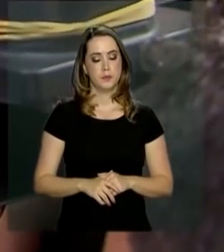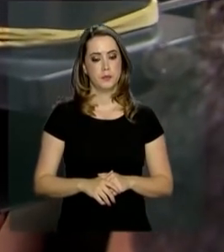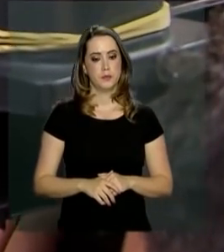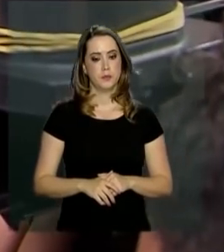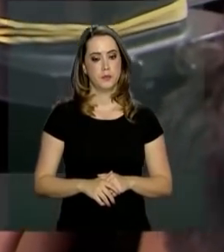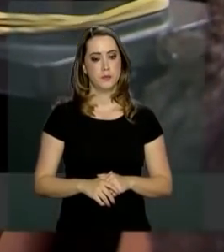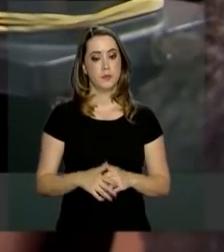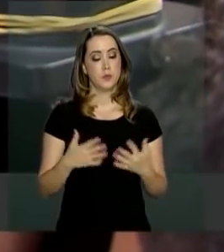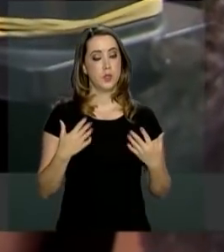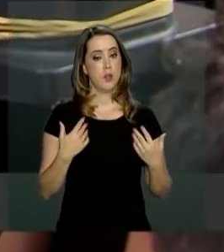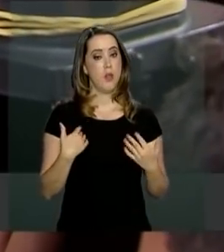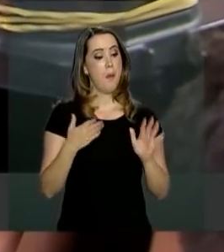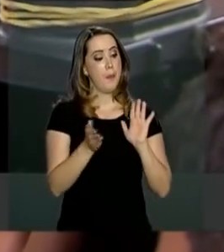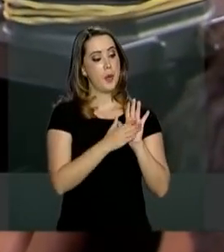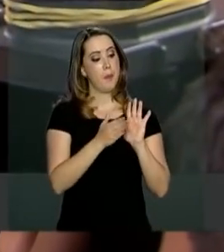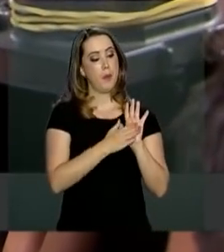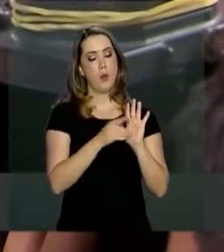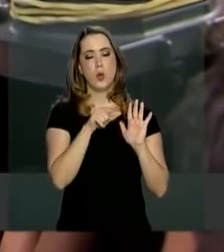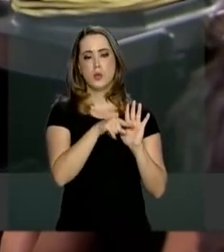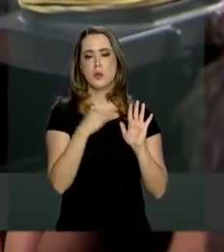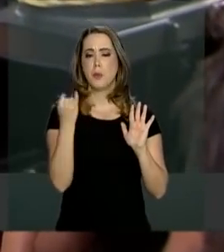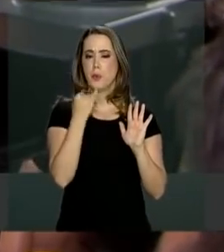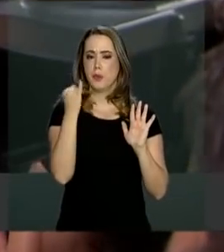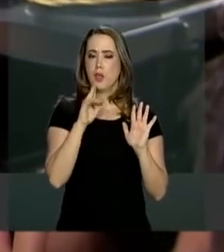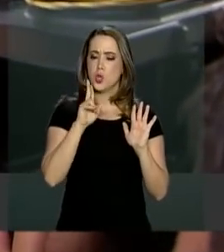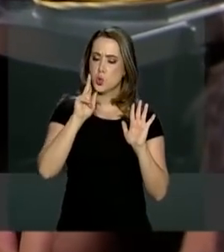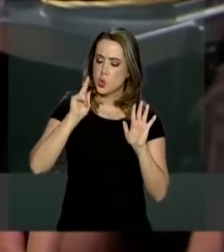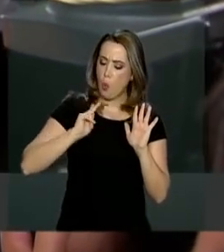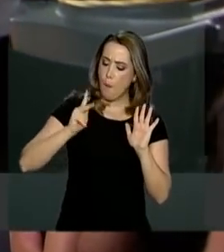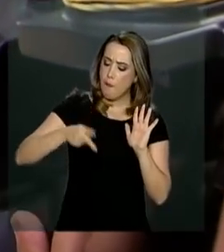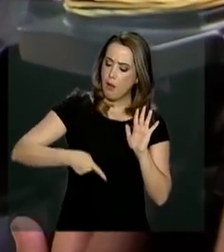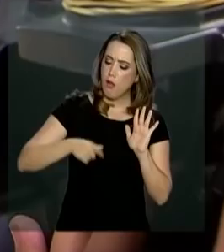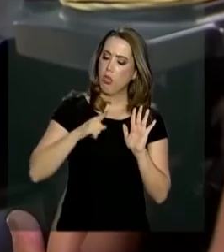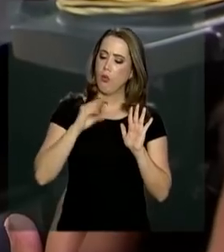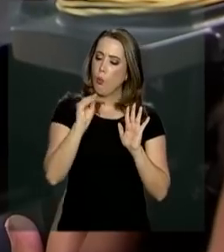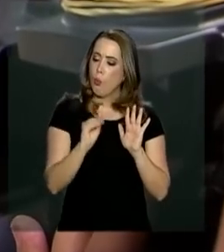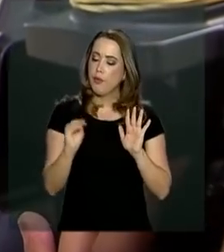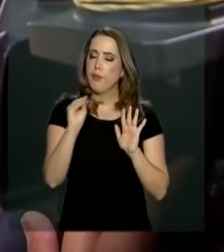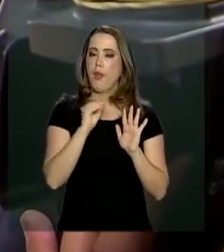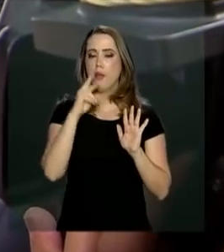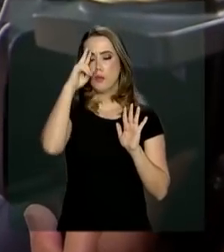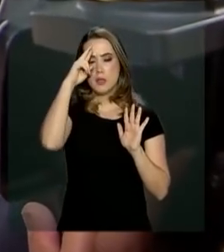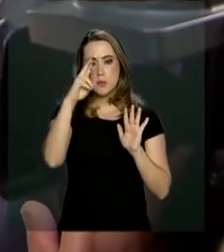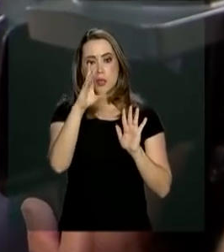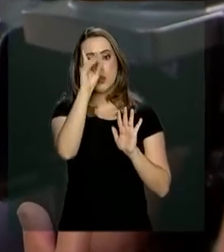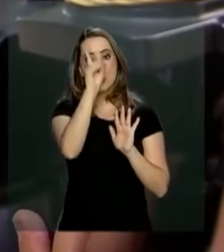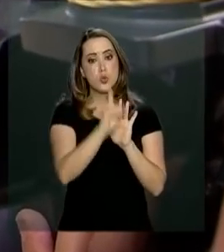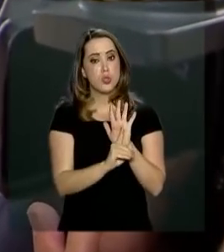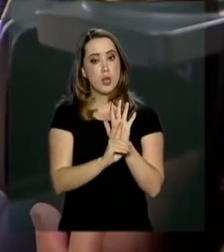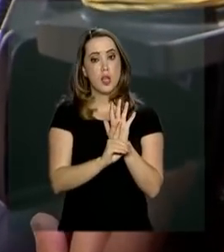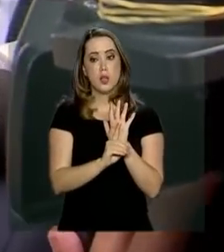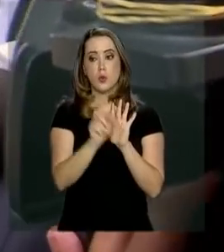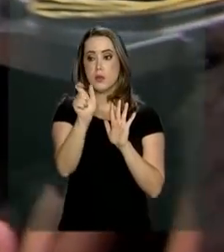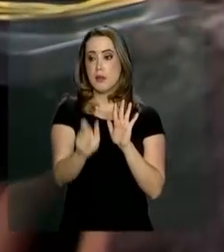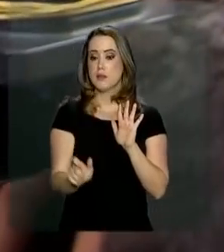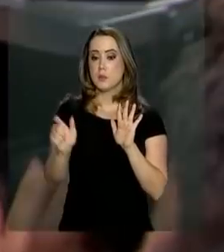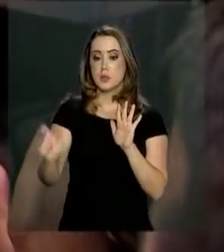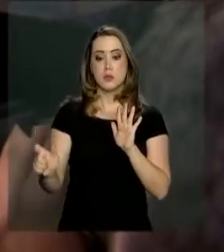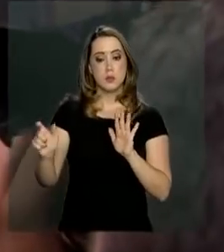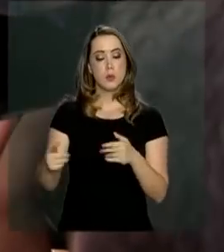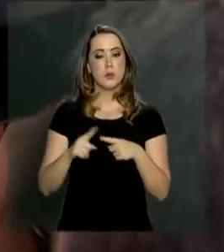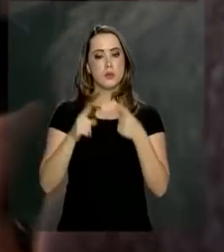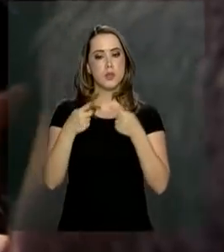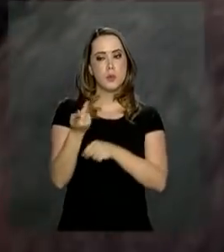Nós vamos construir uma proposta muito humana, respeitando o direito das pessoas, mas dando condição do Brasil buscar o